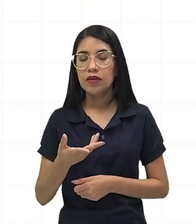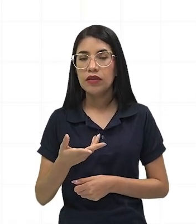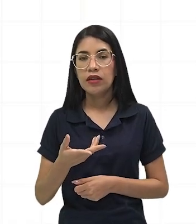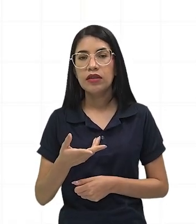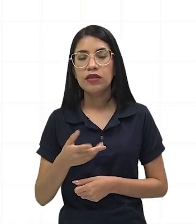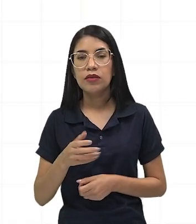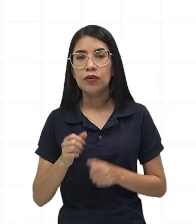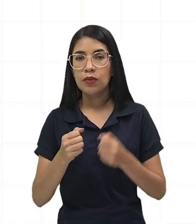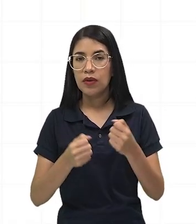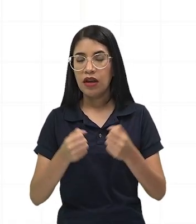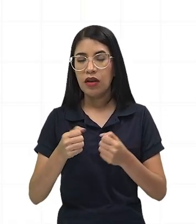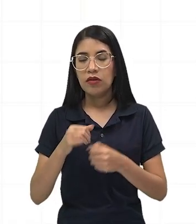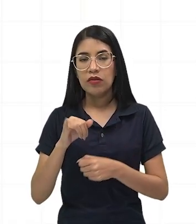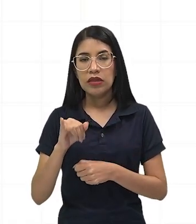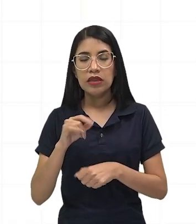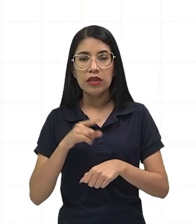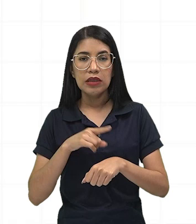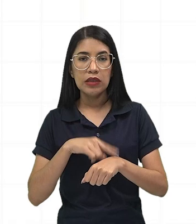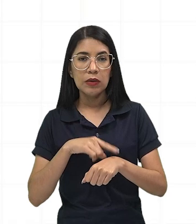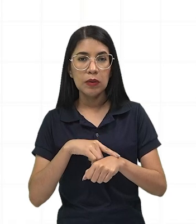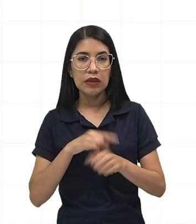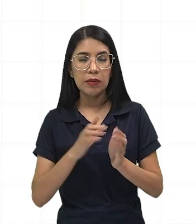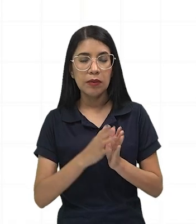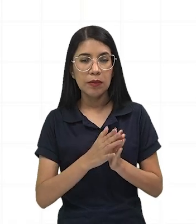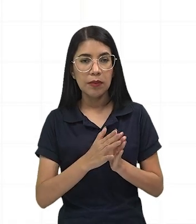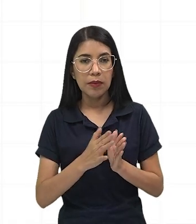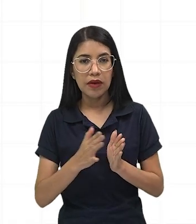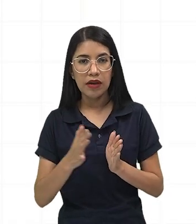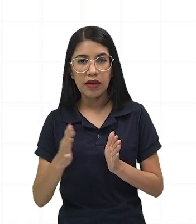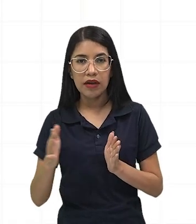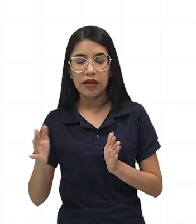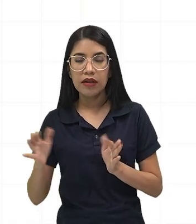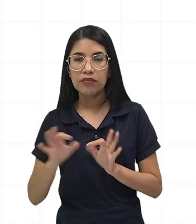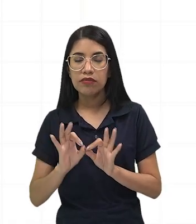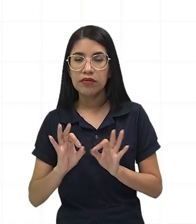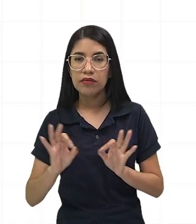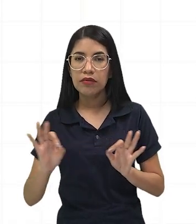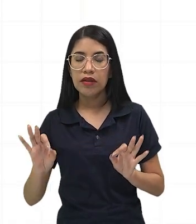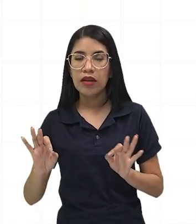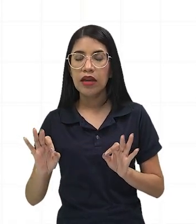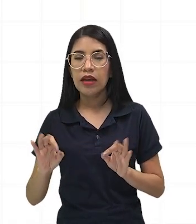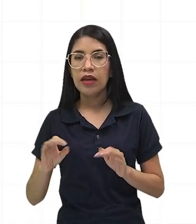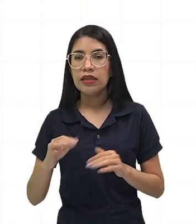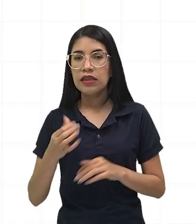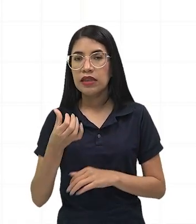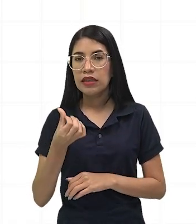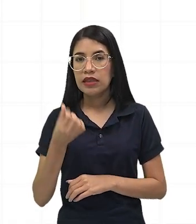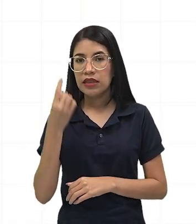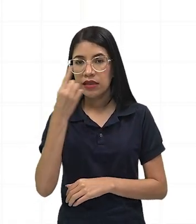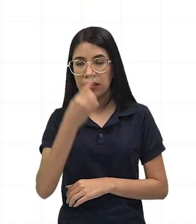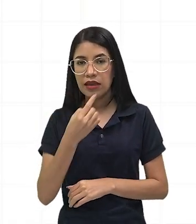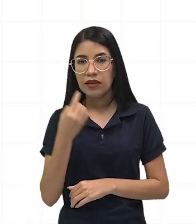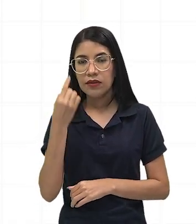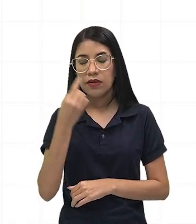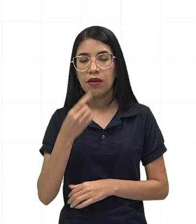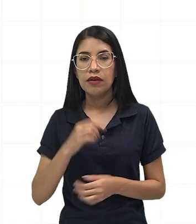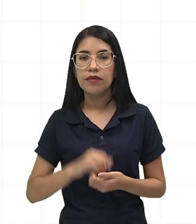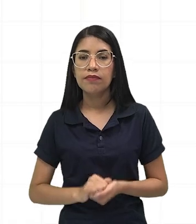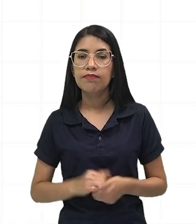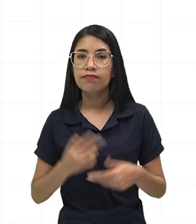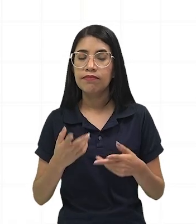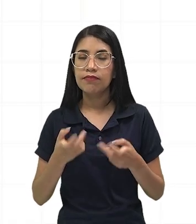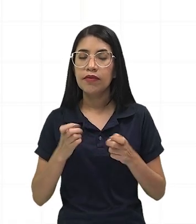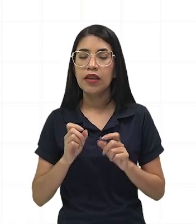Certo? Se o tempo gasto nesse percurso fosse 6 horas, olha aí, você já montou,